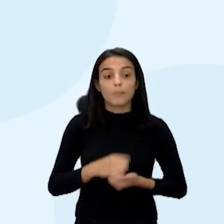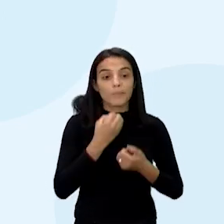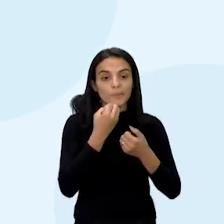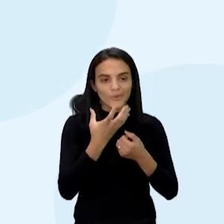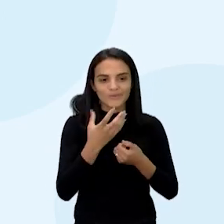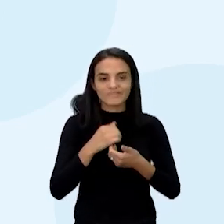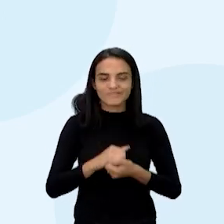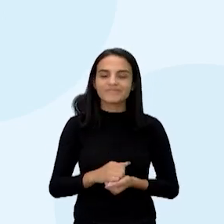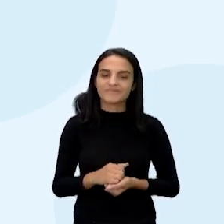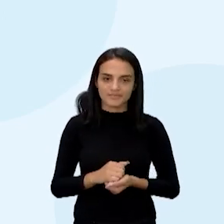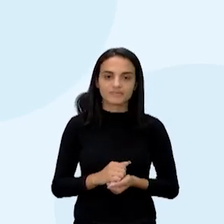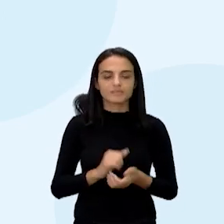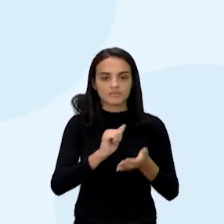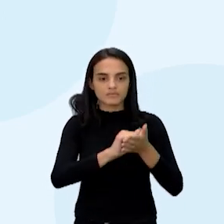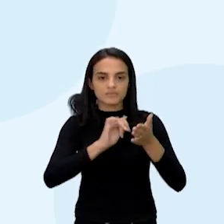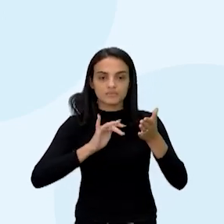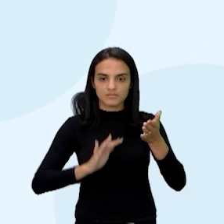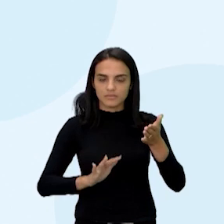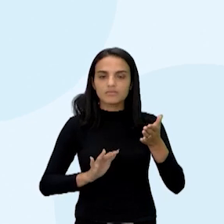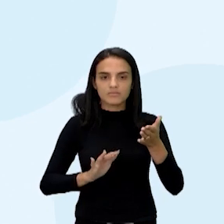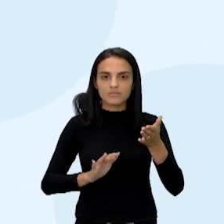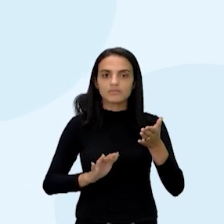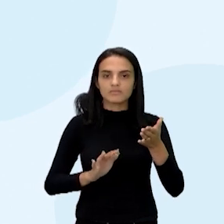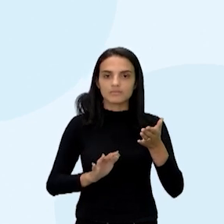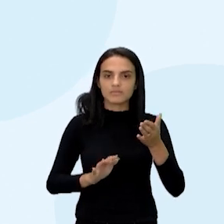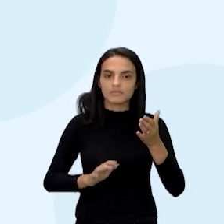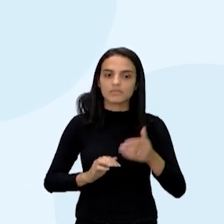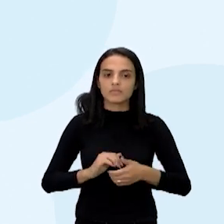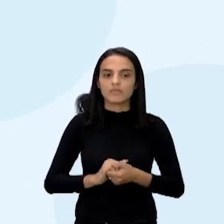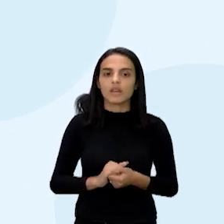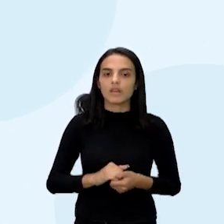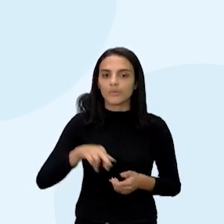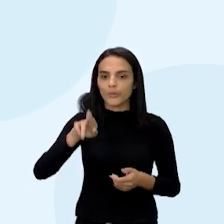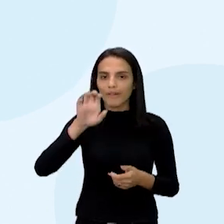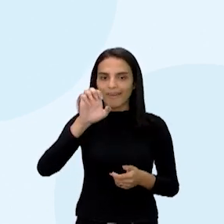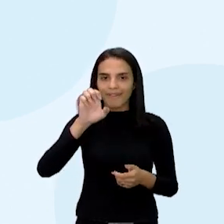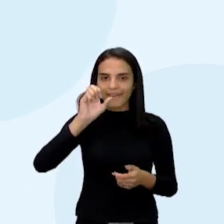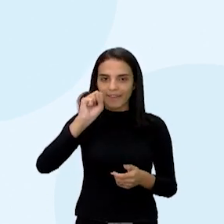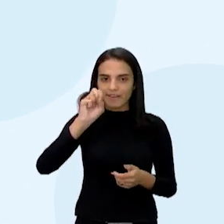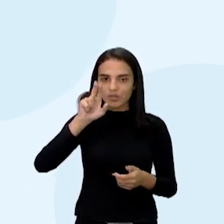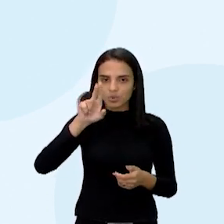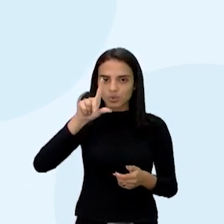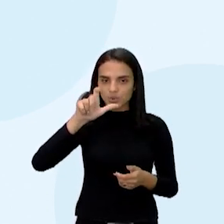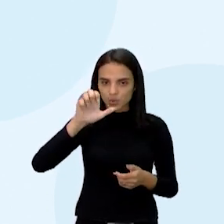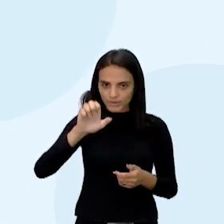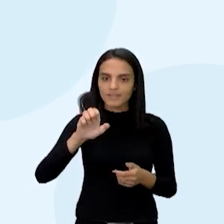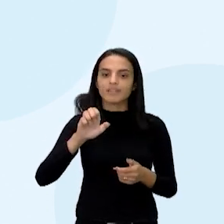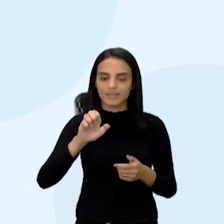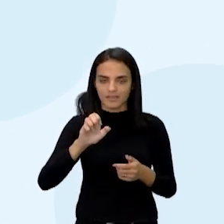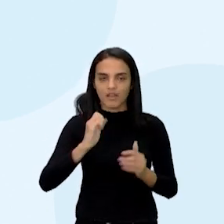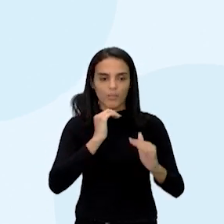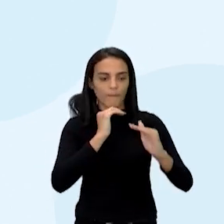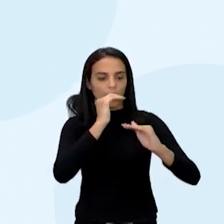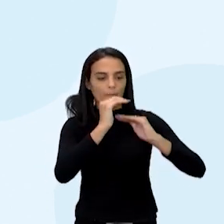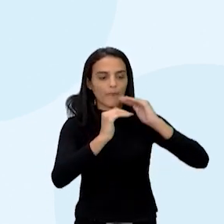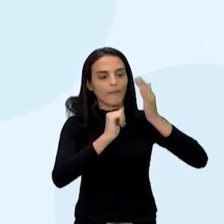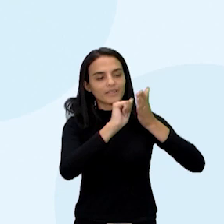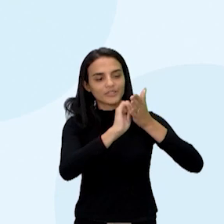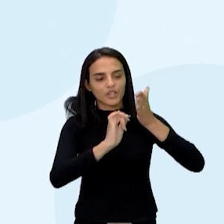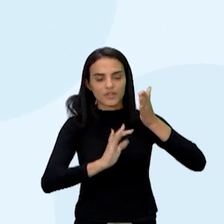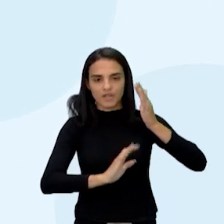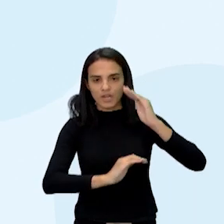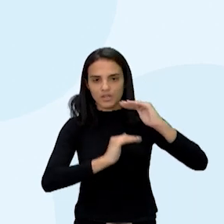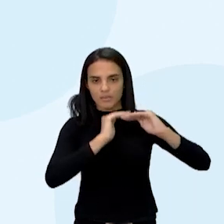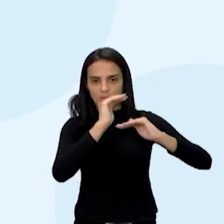Bom, um dos referenciais que a gente pode adotar é o modelo do Renzulli, né, o modelo triádico de enriquecimento, em que ele fala de atividade de